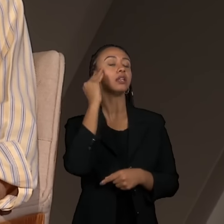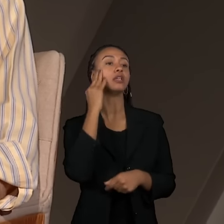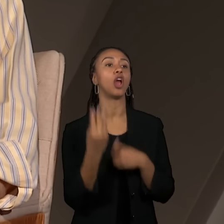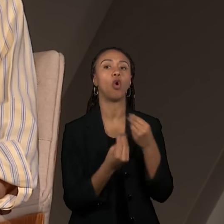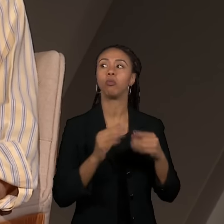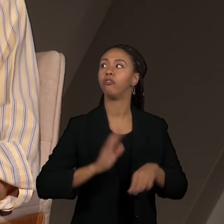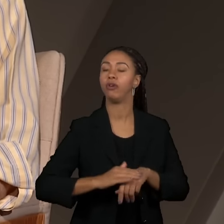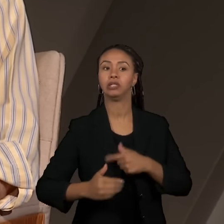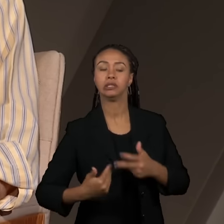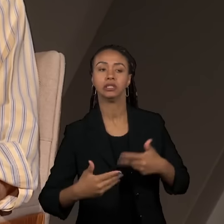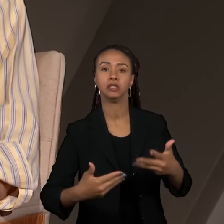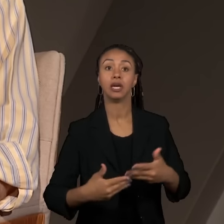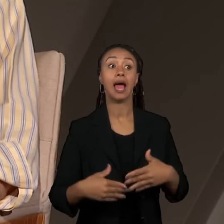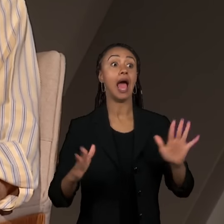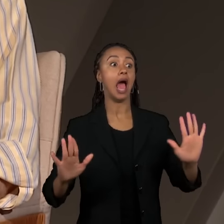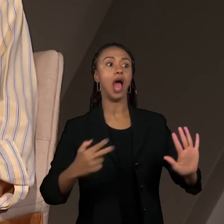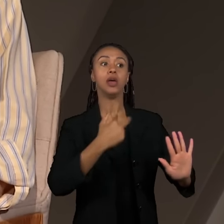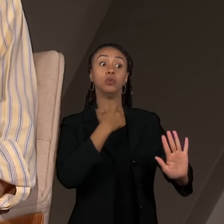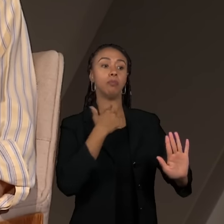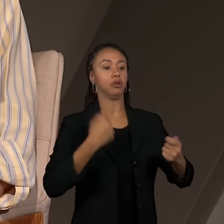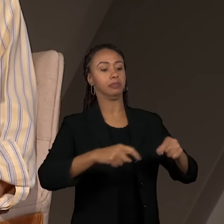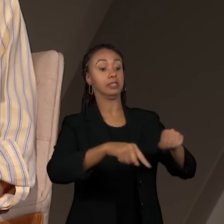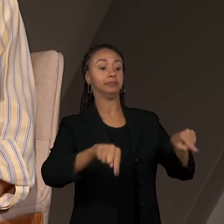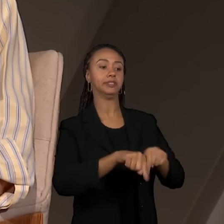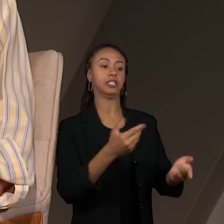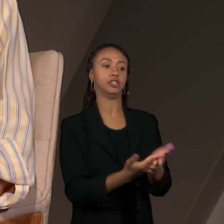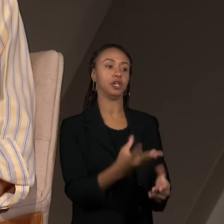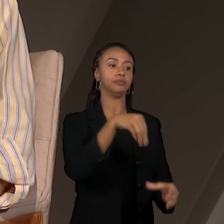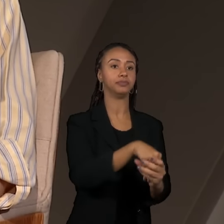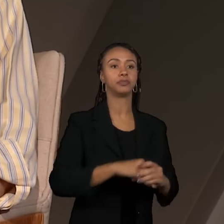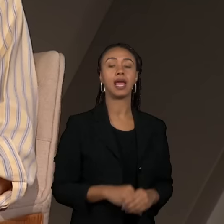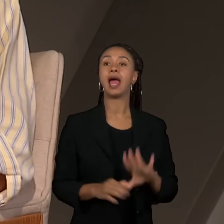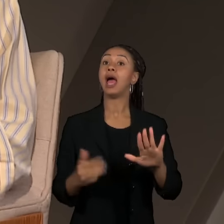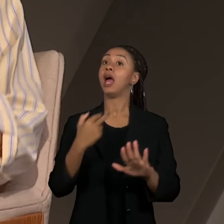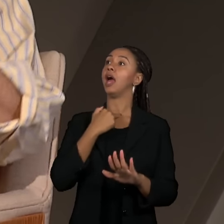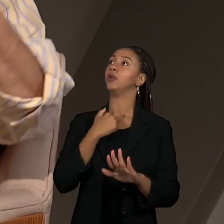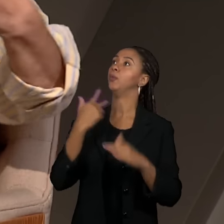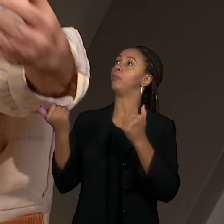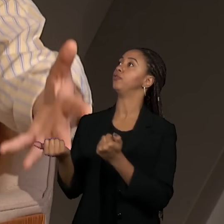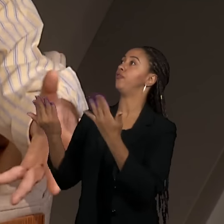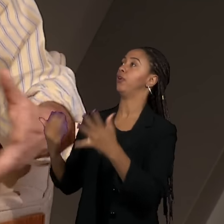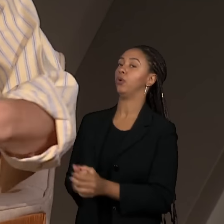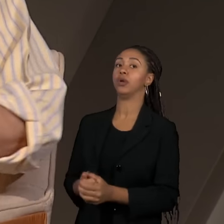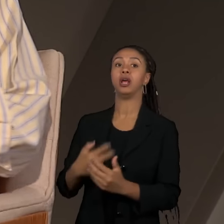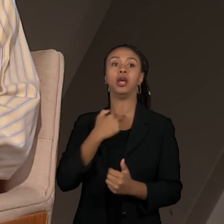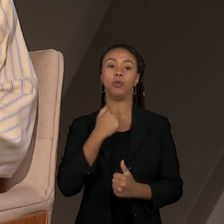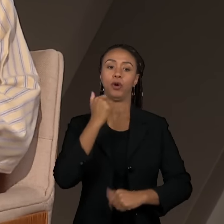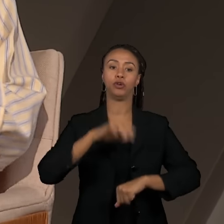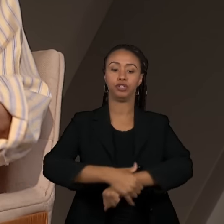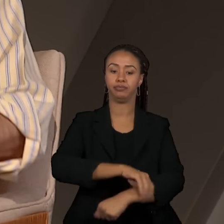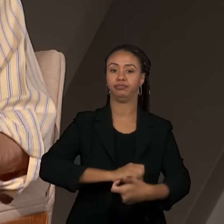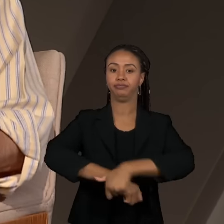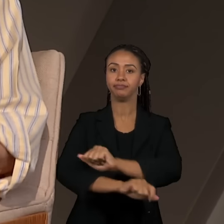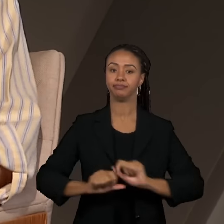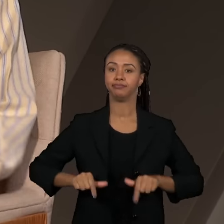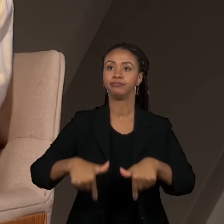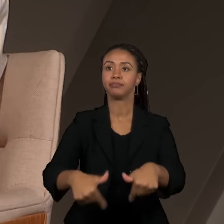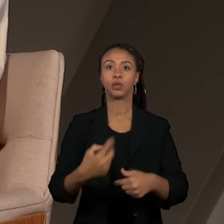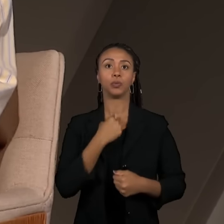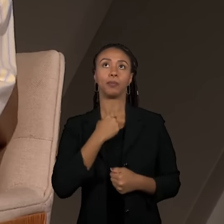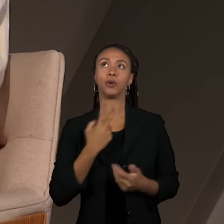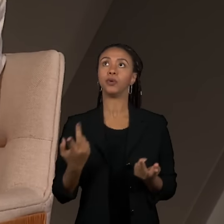aí não pode né tem que ser sala de aula não pode ser trabalho de campo não pode ser mão na massa não sei o que tá tá tá